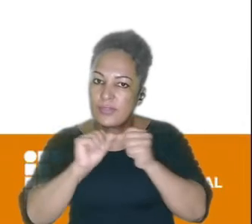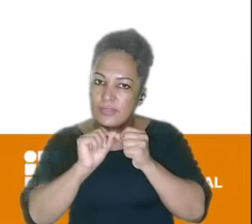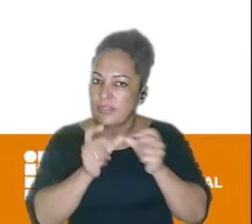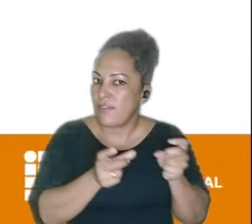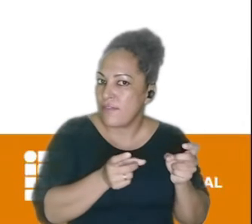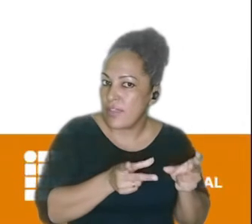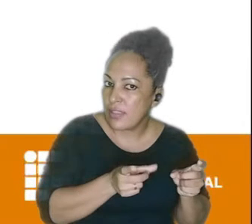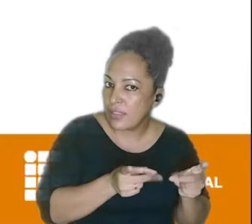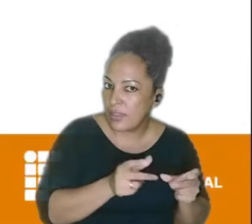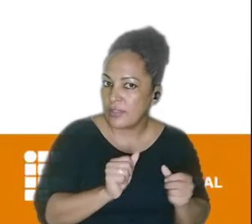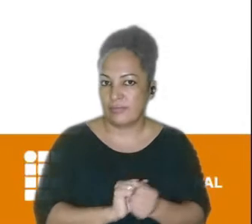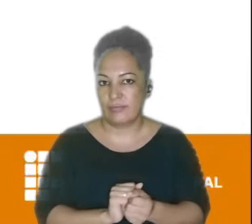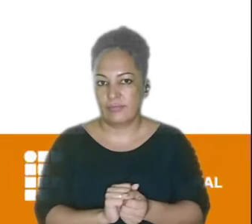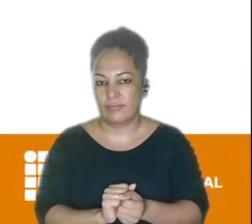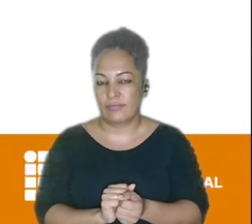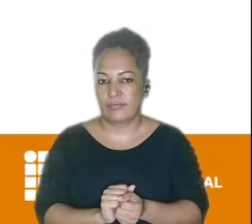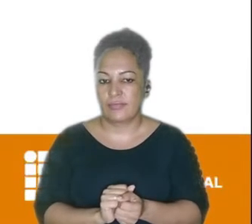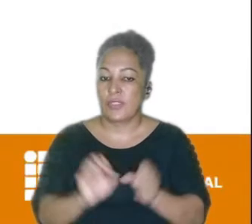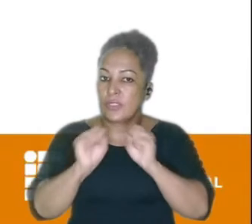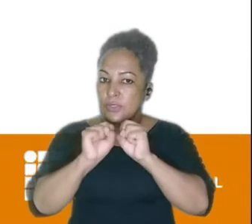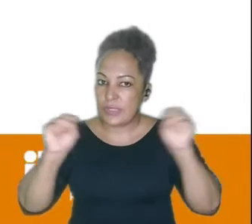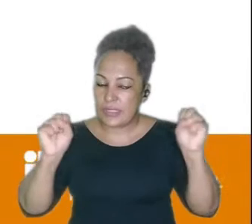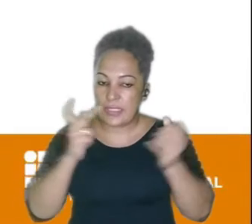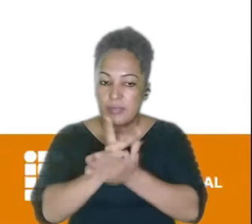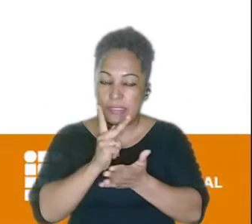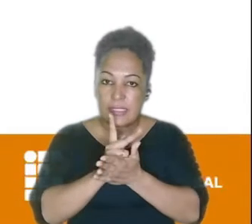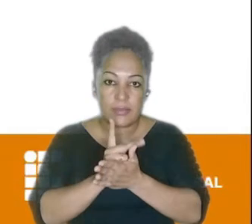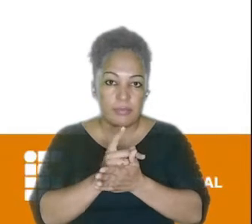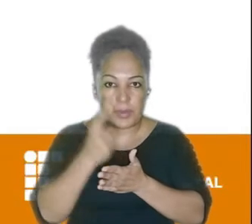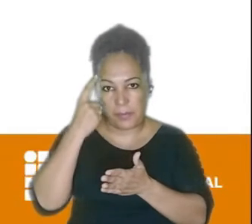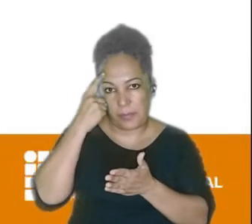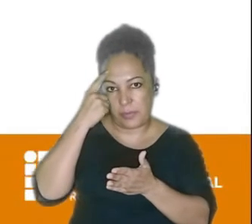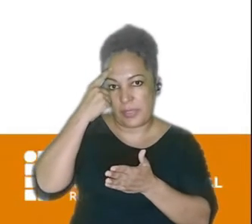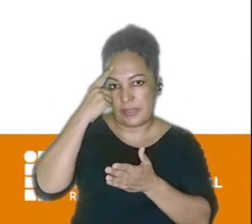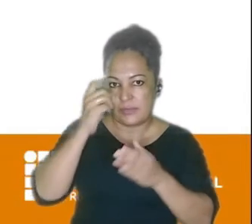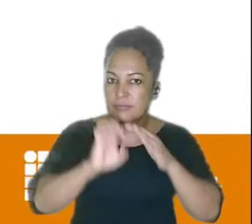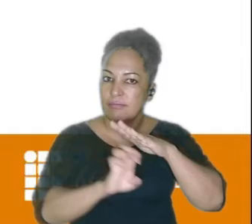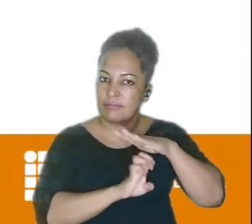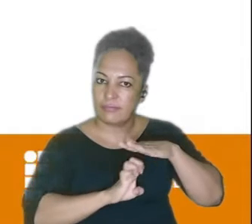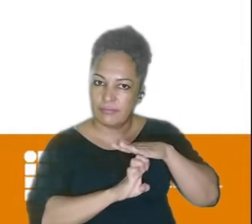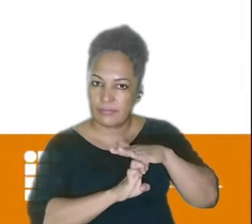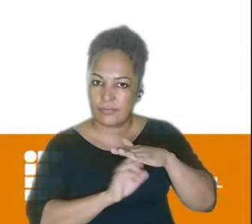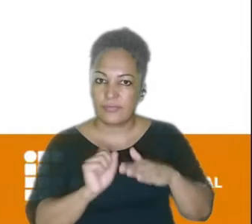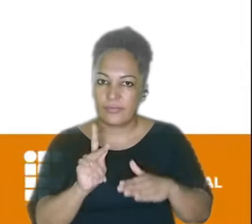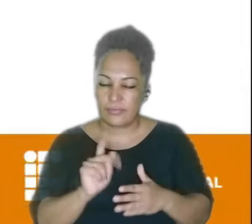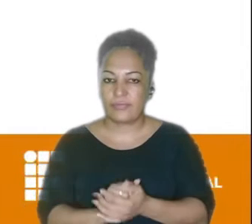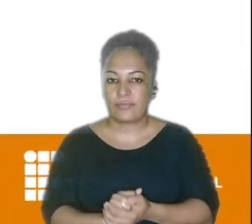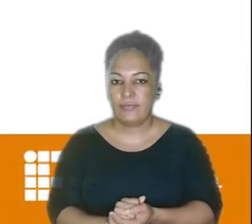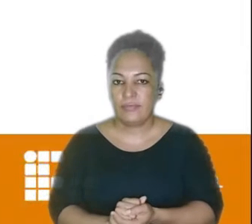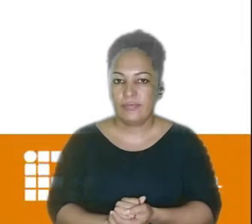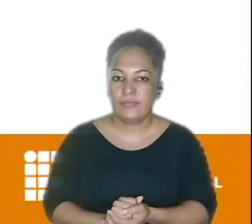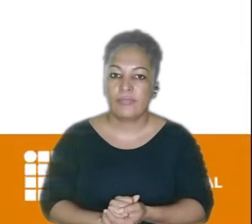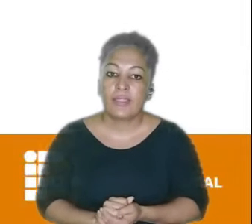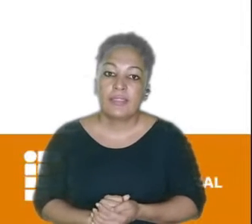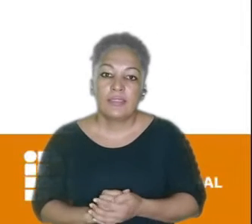fazer? Vender passagem, entendeu? O sistema, as funções é sempre da perspectiva da empresa. Bom? Da Império